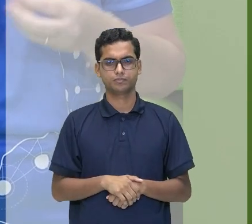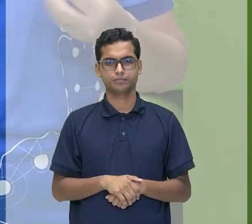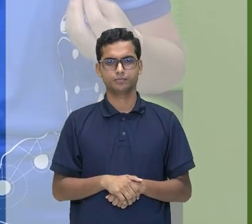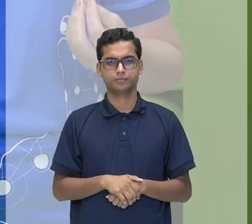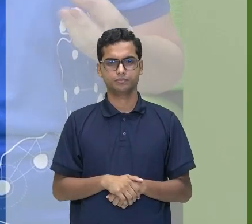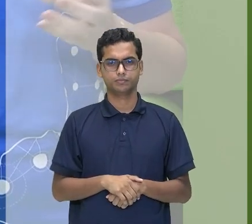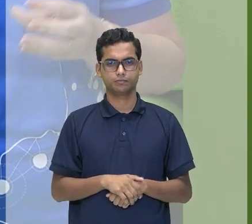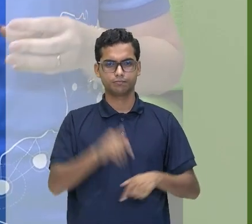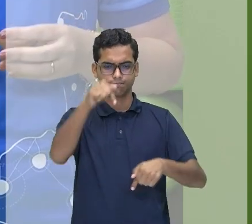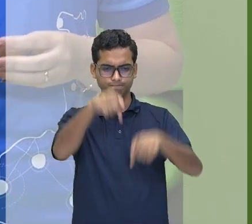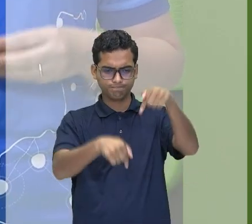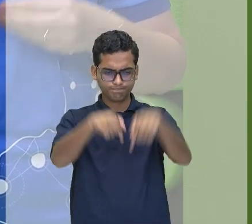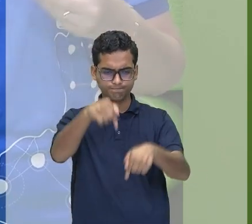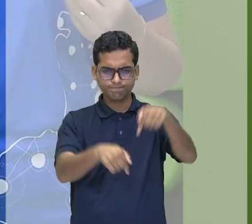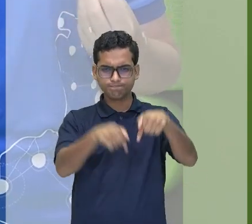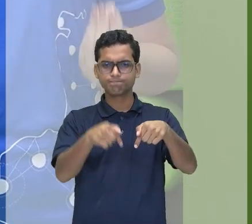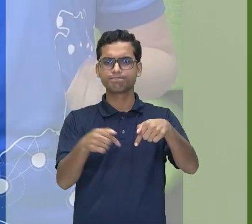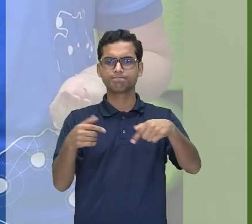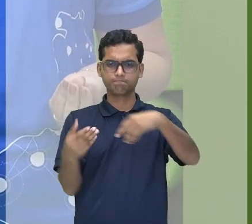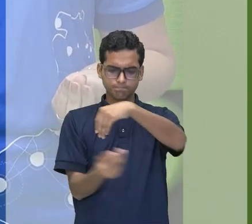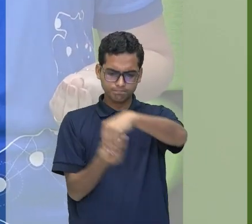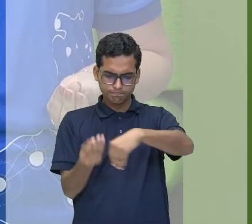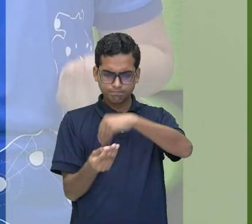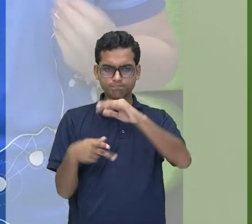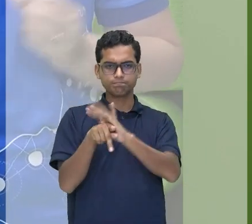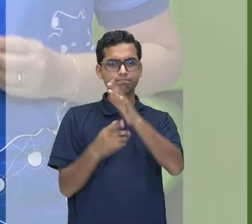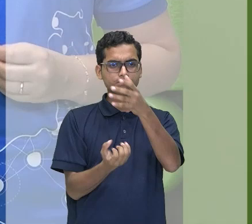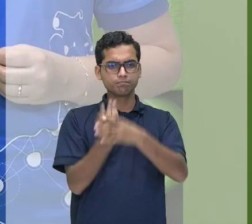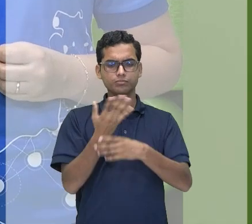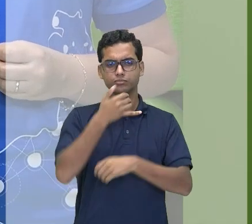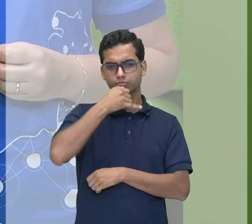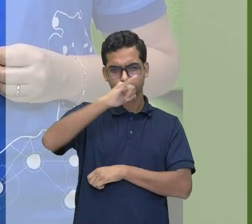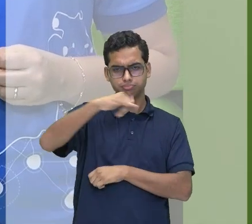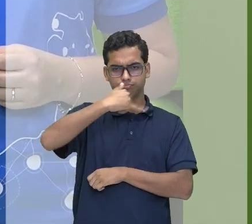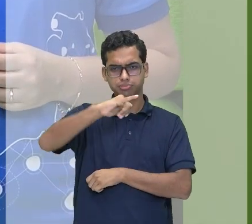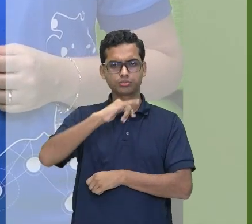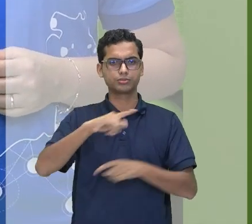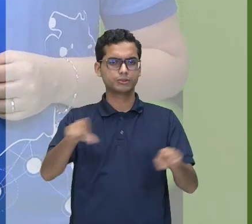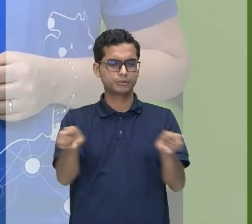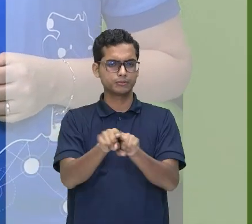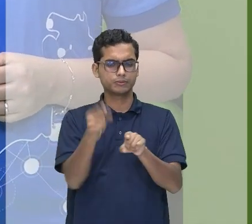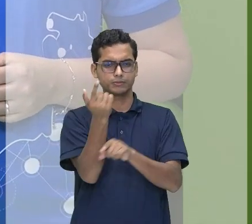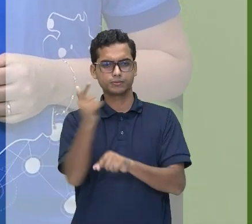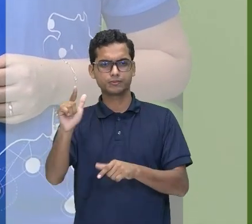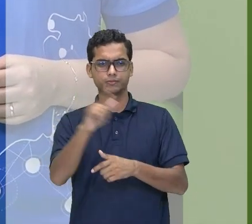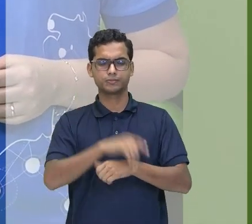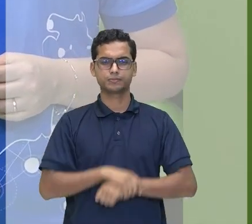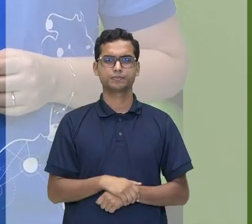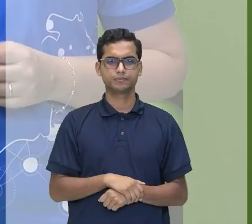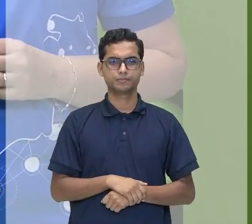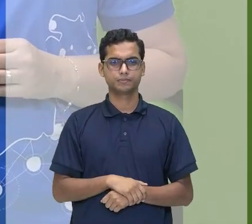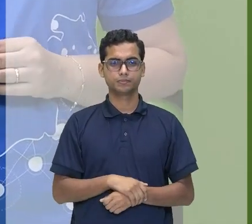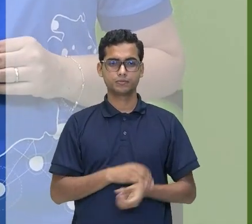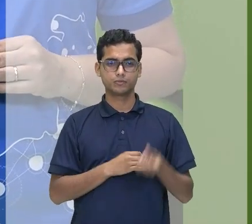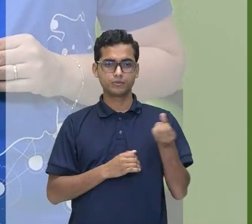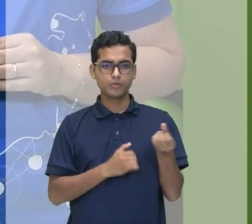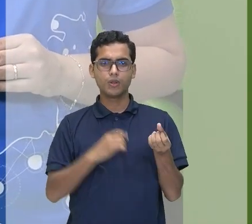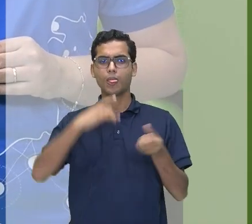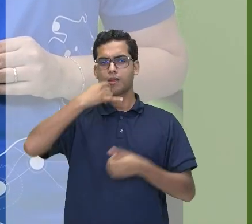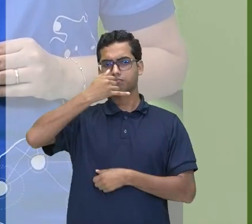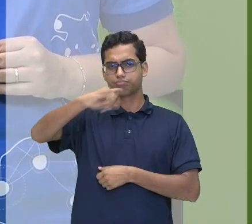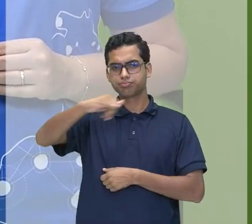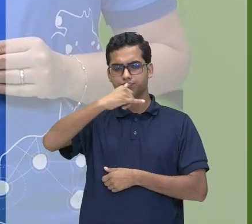química é quebrada, ela pode liberar energia. A gente tem mais uma aí, que é a energia elétrica, que nós vamos